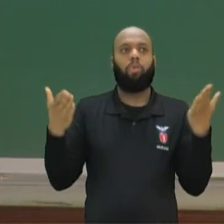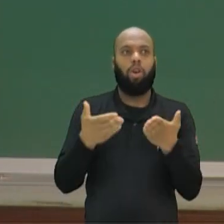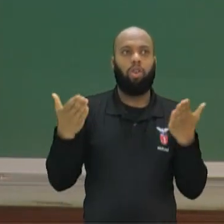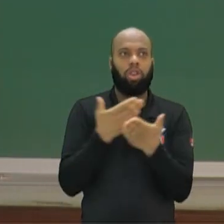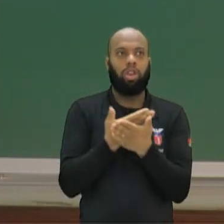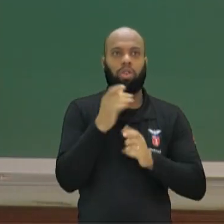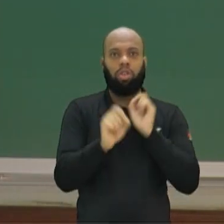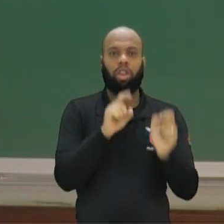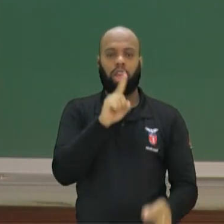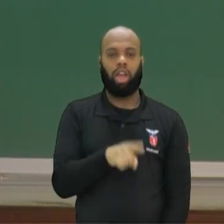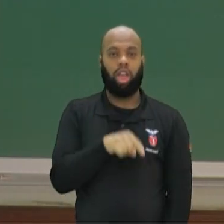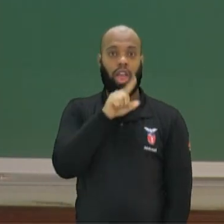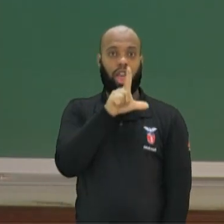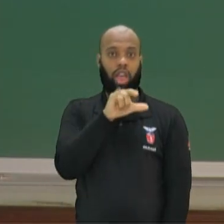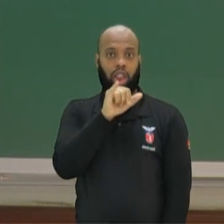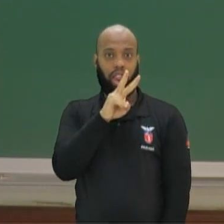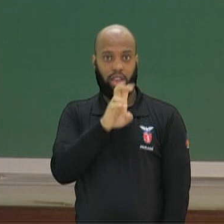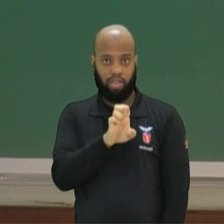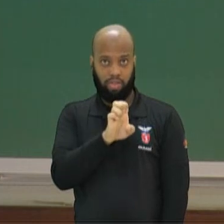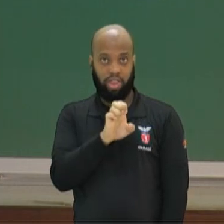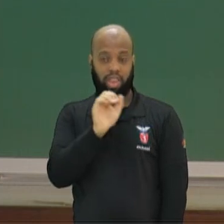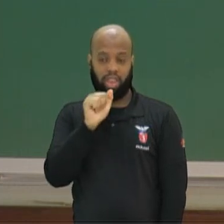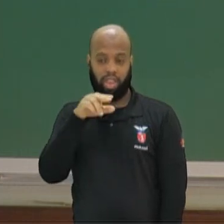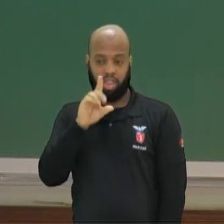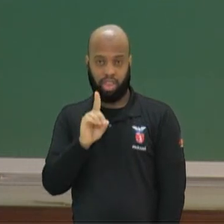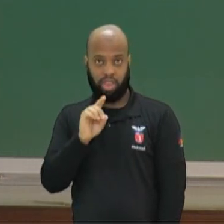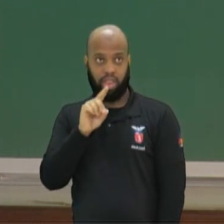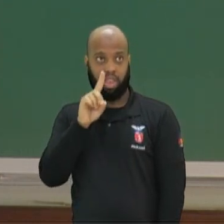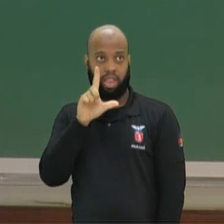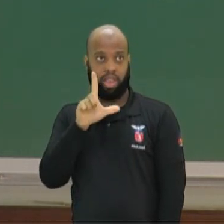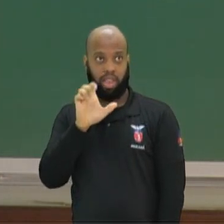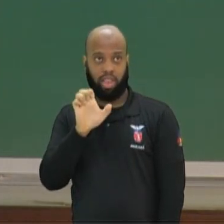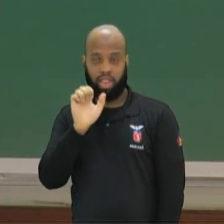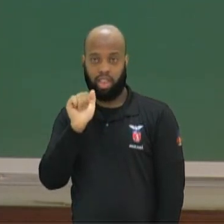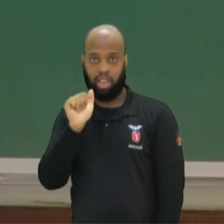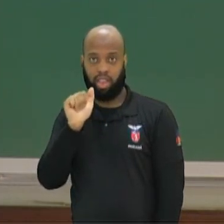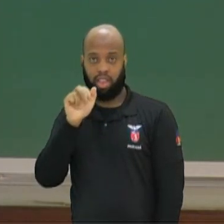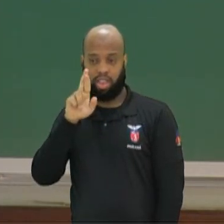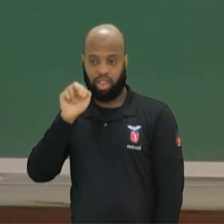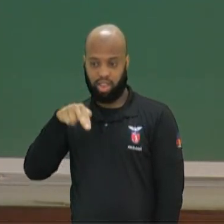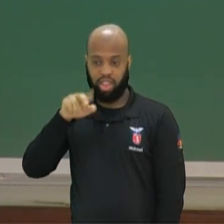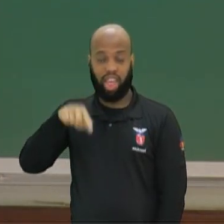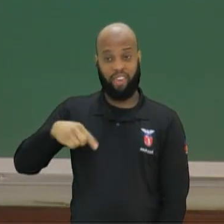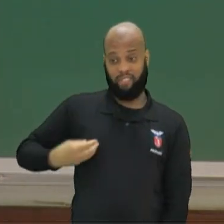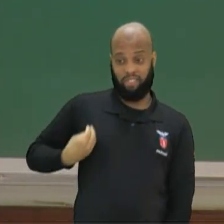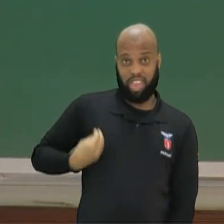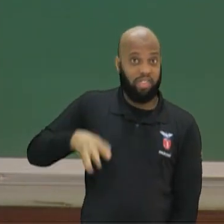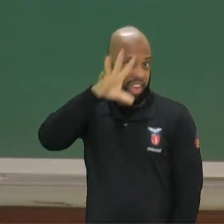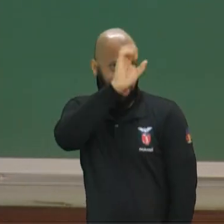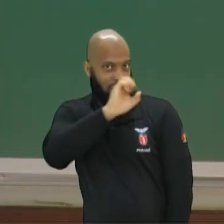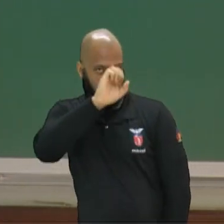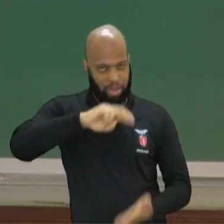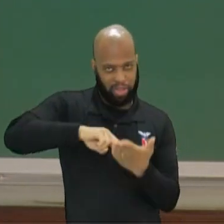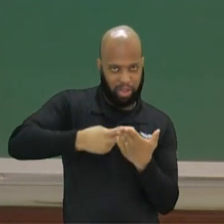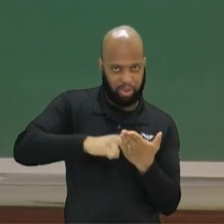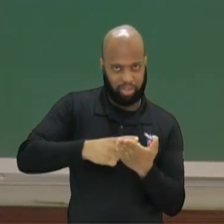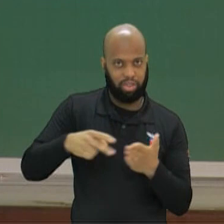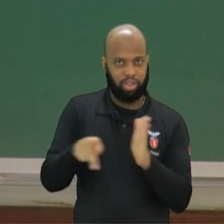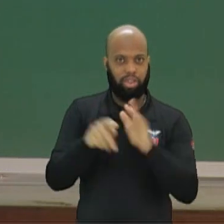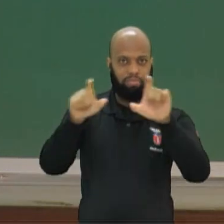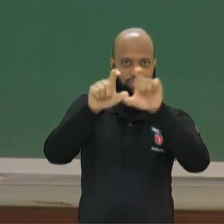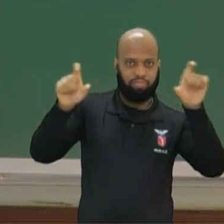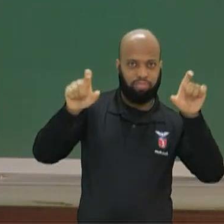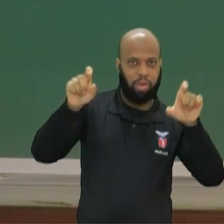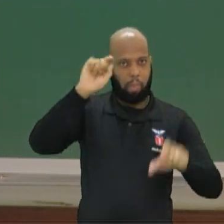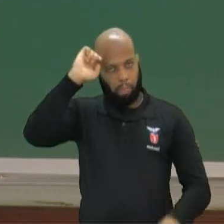nossa lição, né, que eu acabei pulando aqui, ó. Live and learn. Viva e aprenda, tá ok? É este o significado. Então